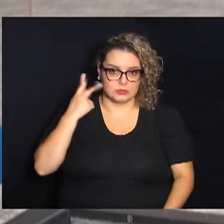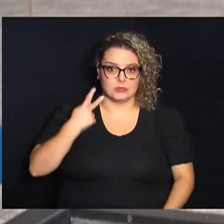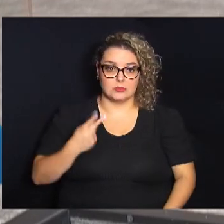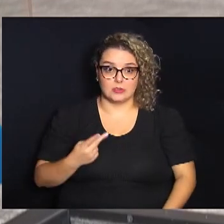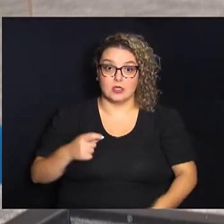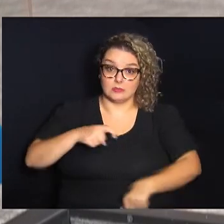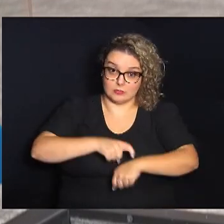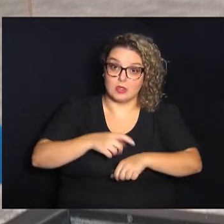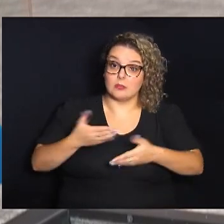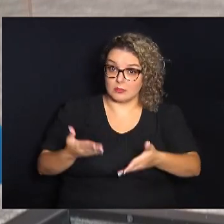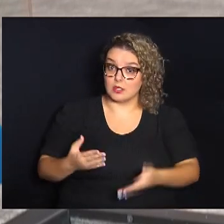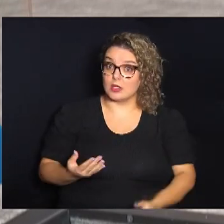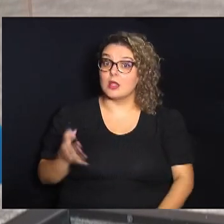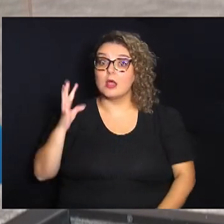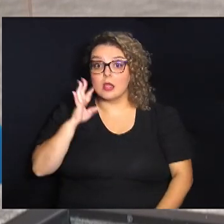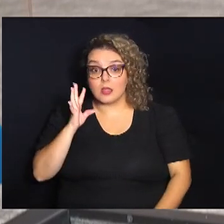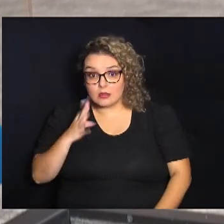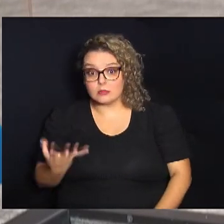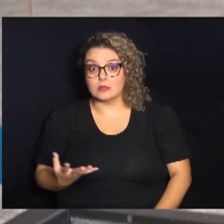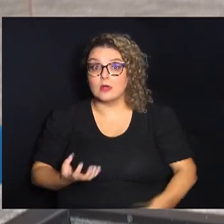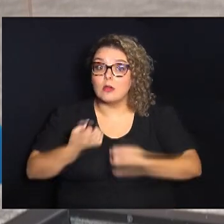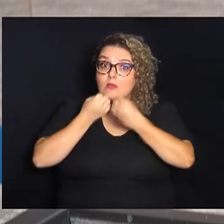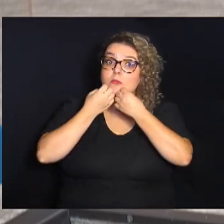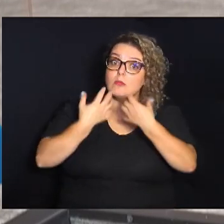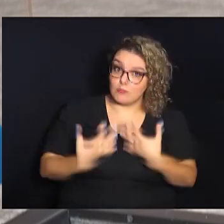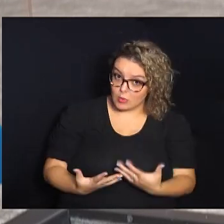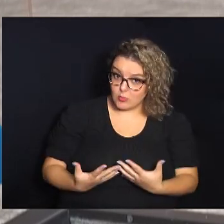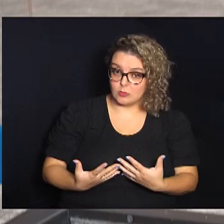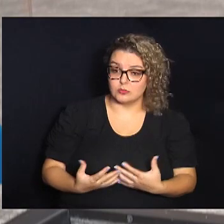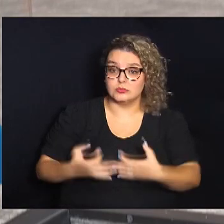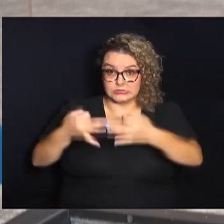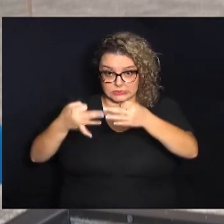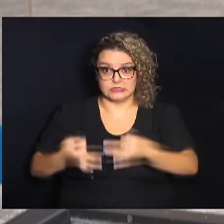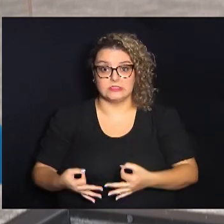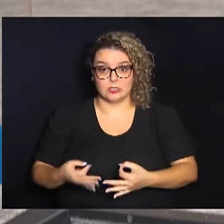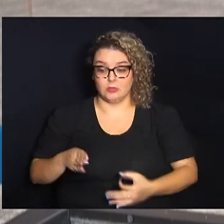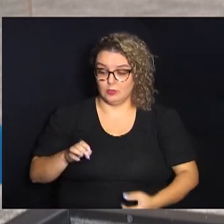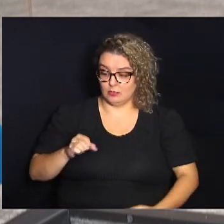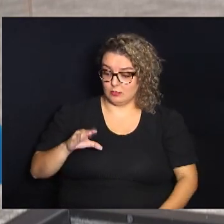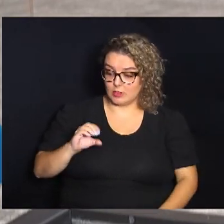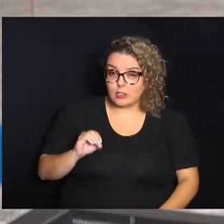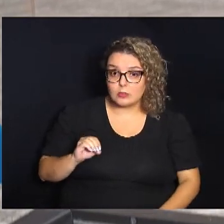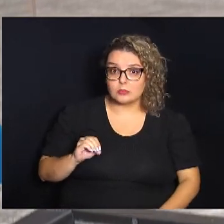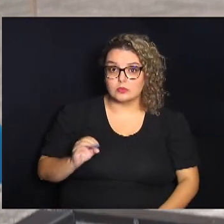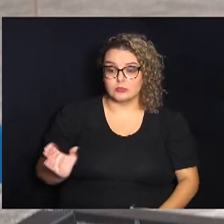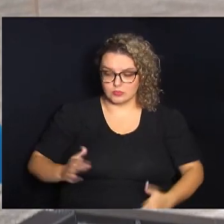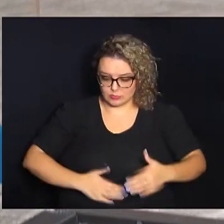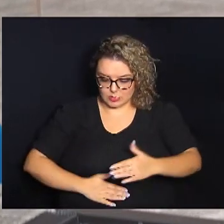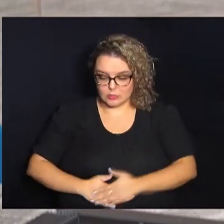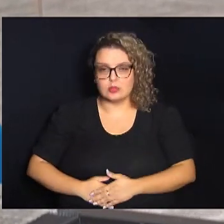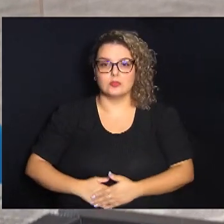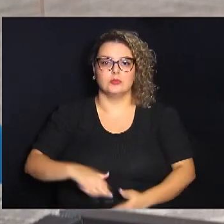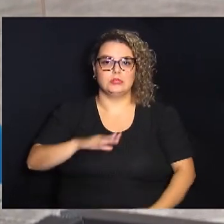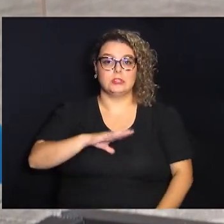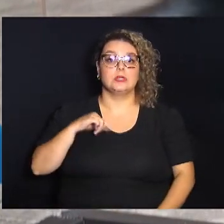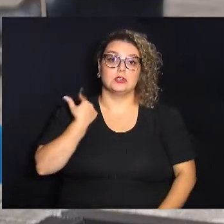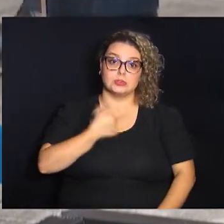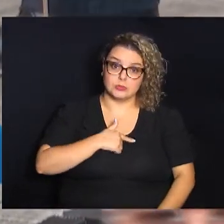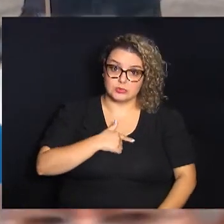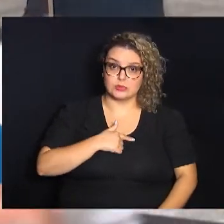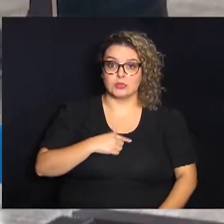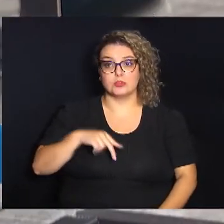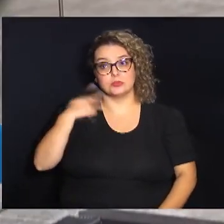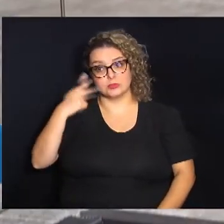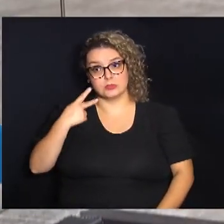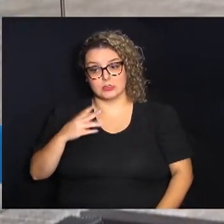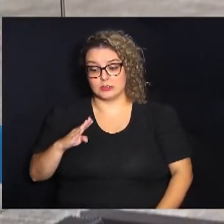muito interessante, seria mais viável fazer com que se fosse um banco de fraldas do município e nós, vereadores, através desse